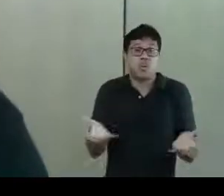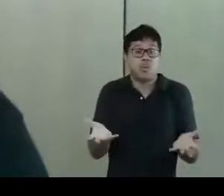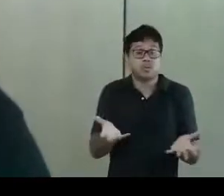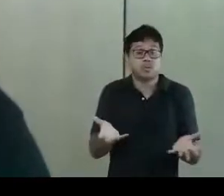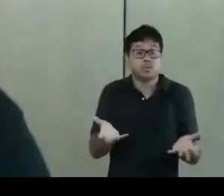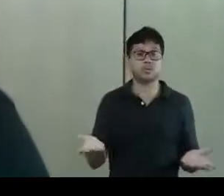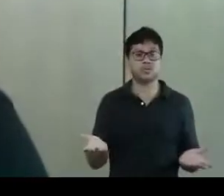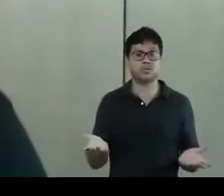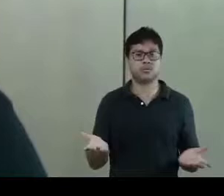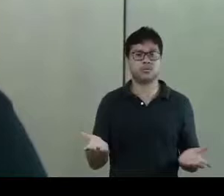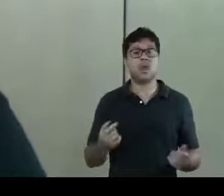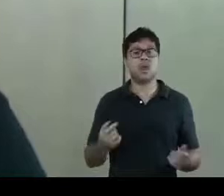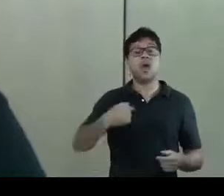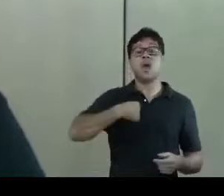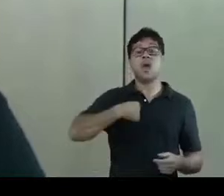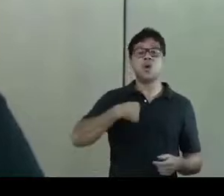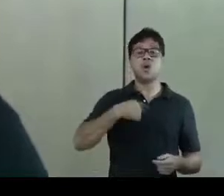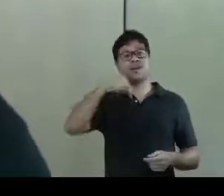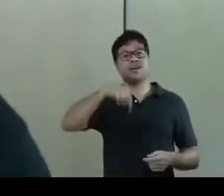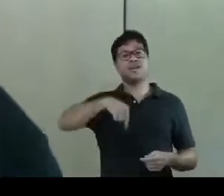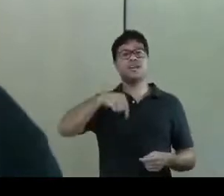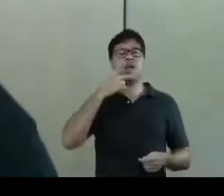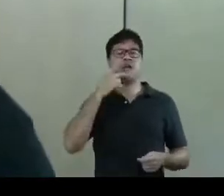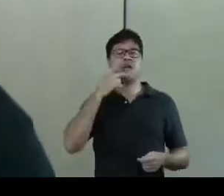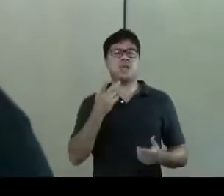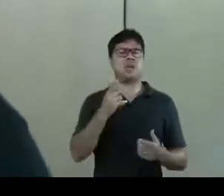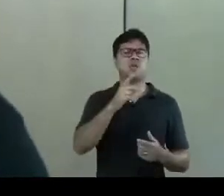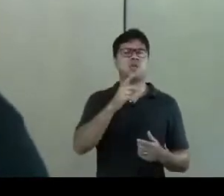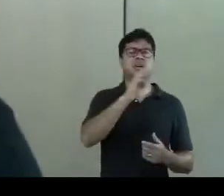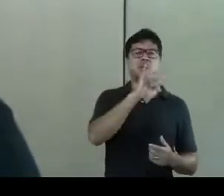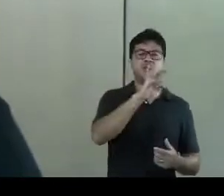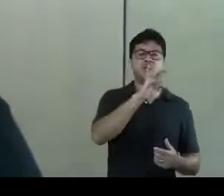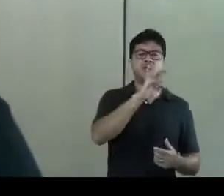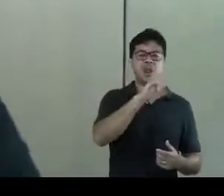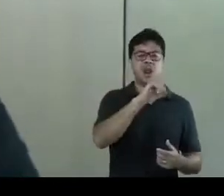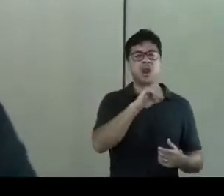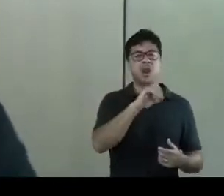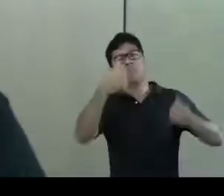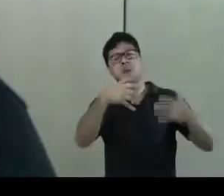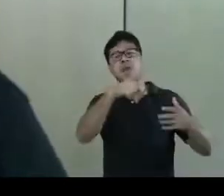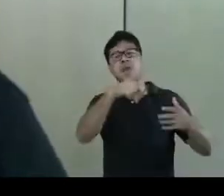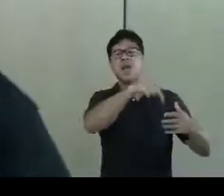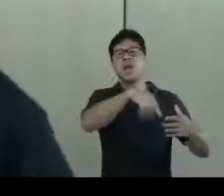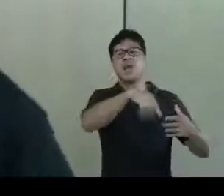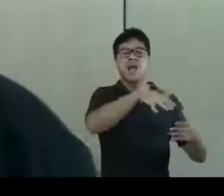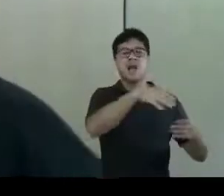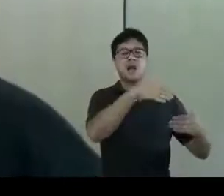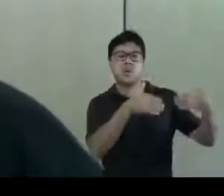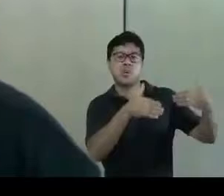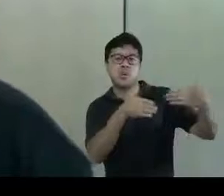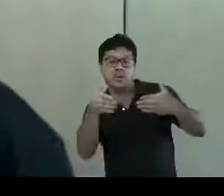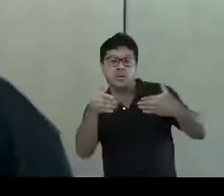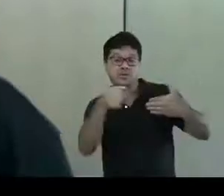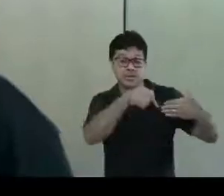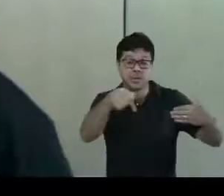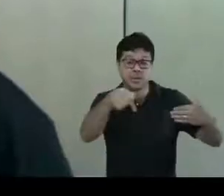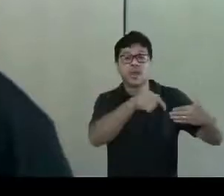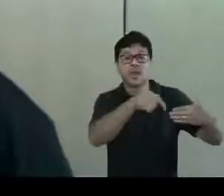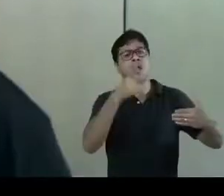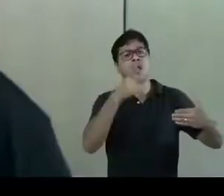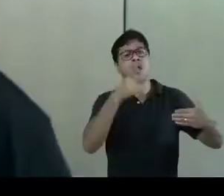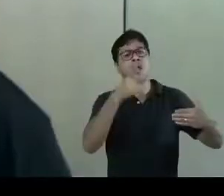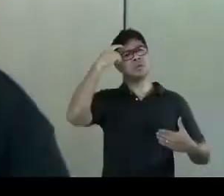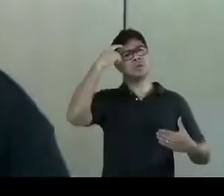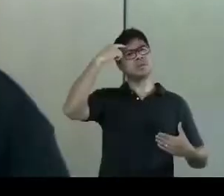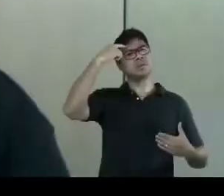hoje. Então, eu não estou querendo aqui também ser tecnofílico, tá? Em relação a tudo isso que eu estou falando, mas é, na verdade, para trazer